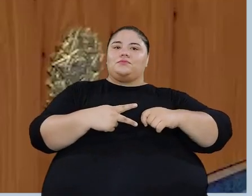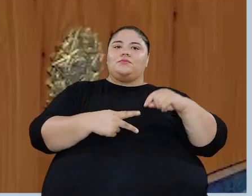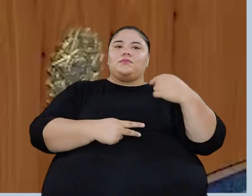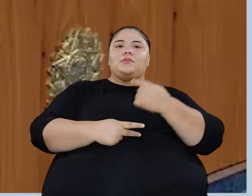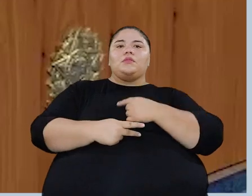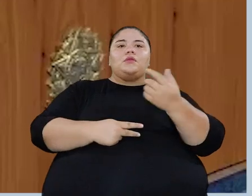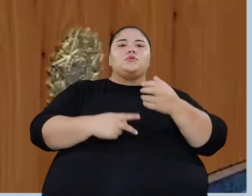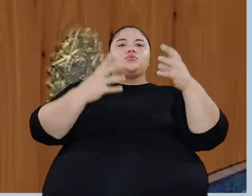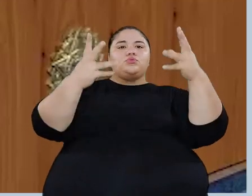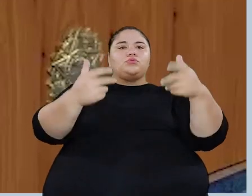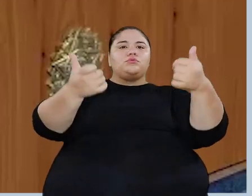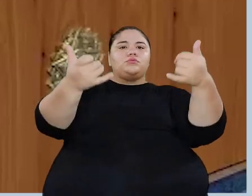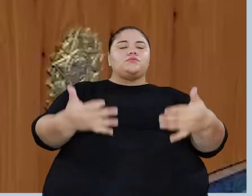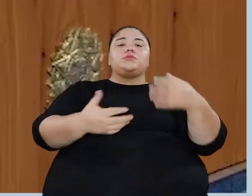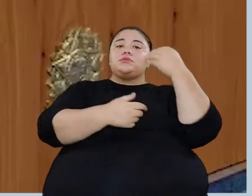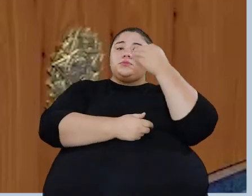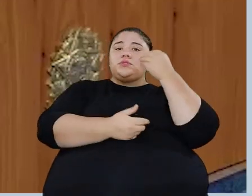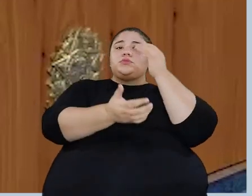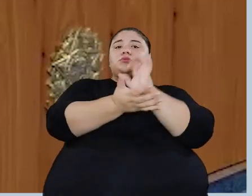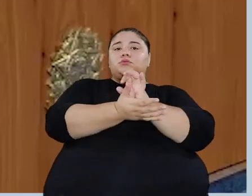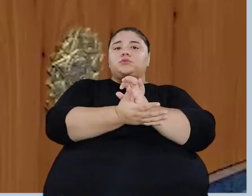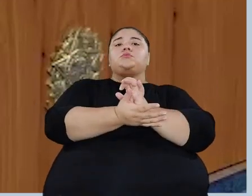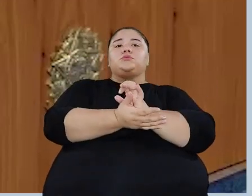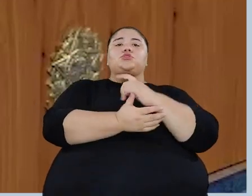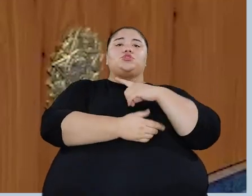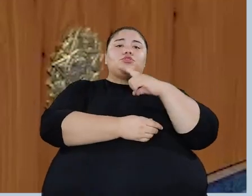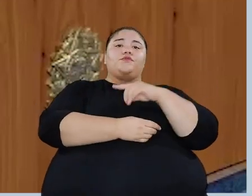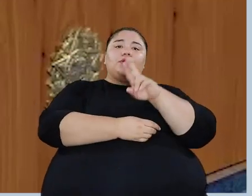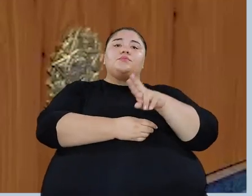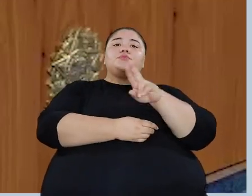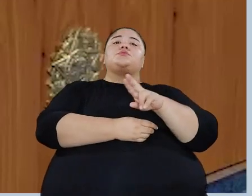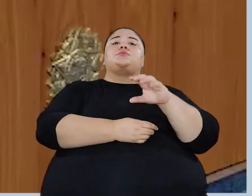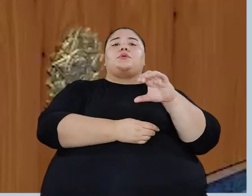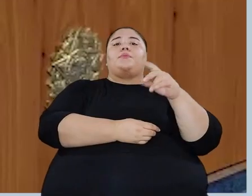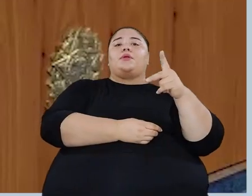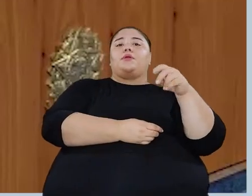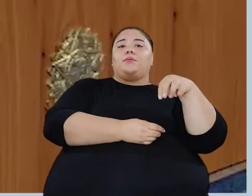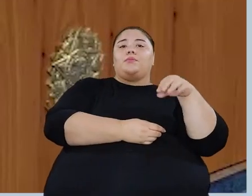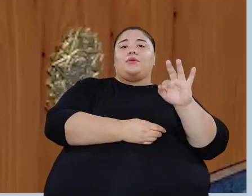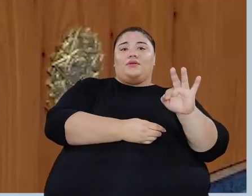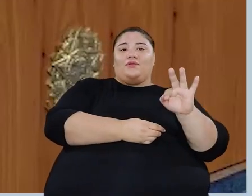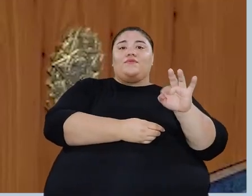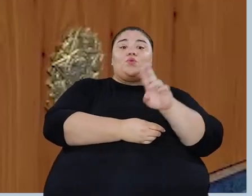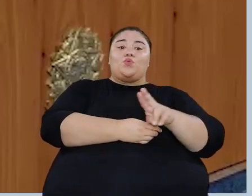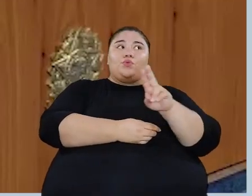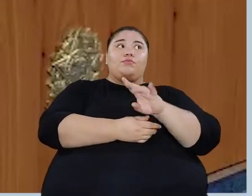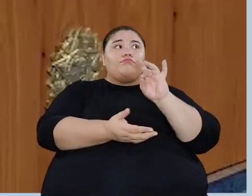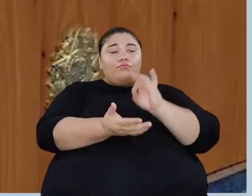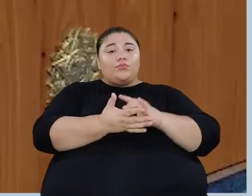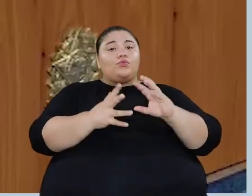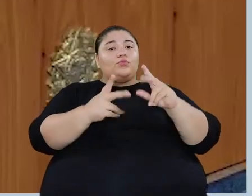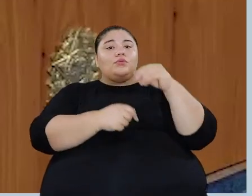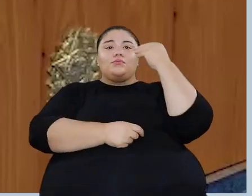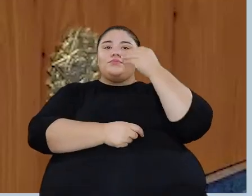o que alegam todos, a experiência que tivemos com a CPMF, né, que evidenciaram ambas